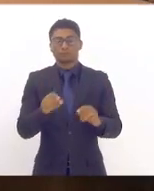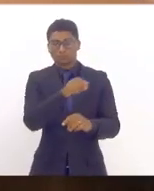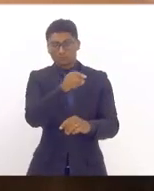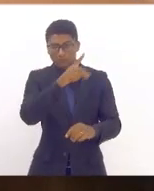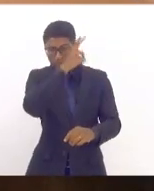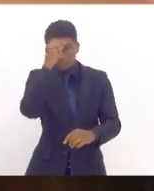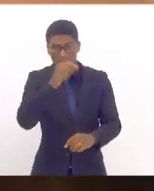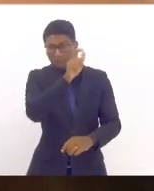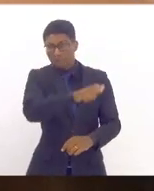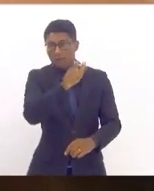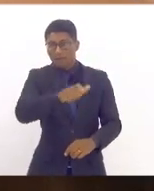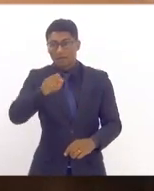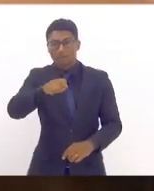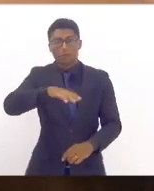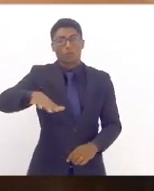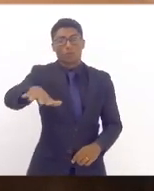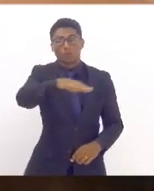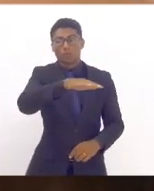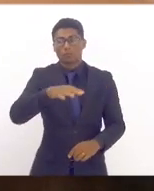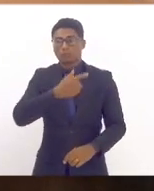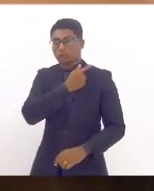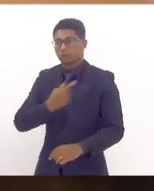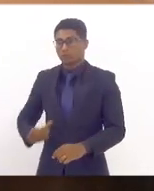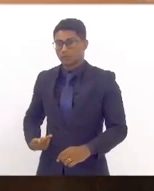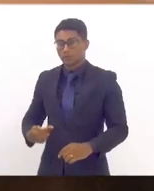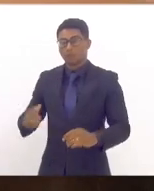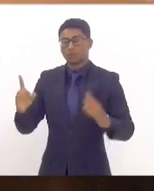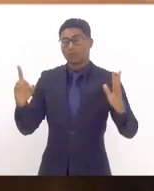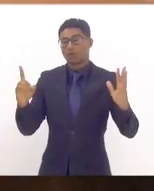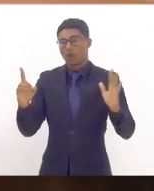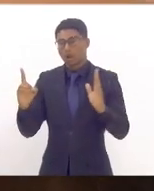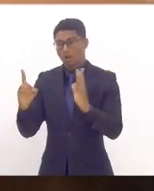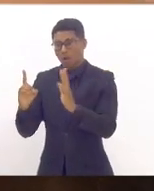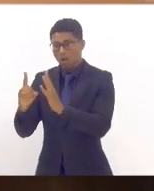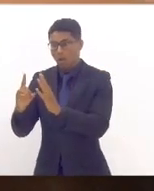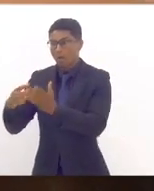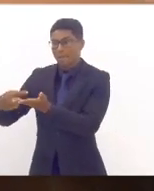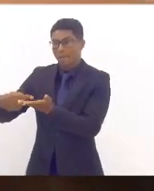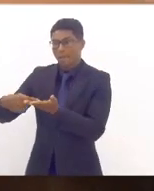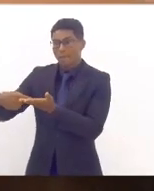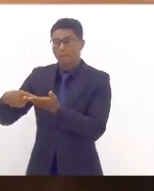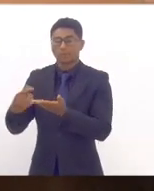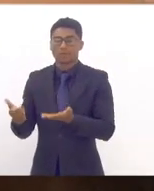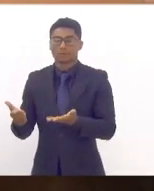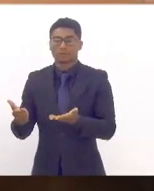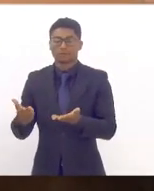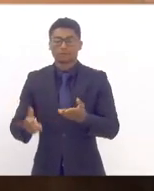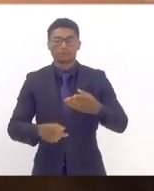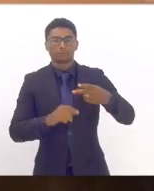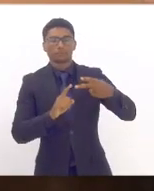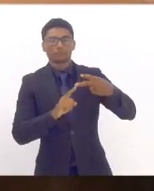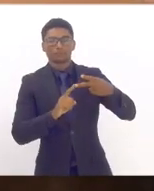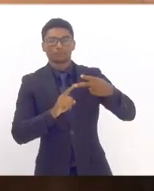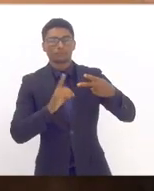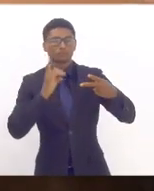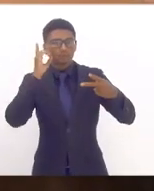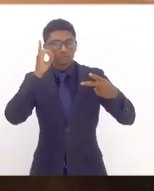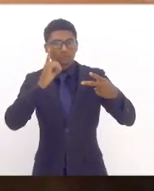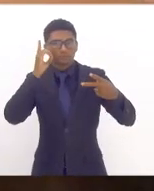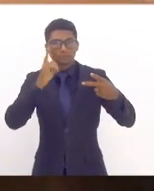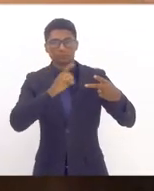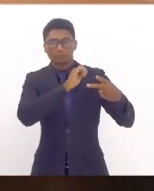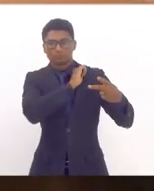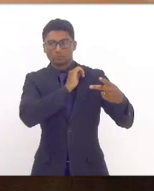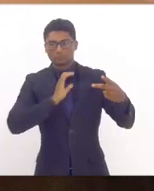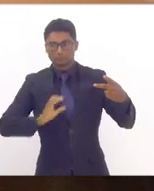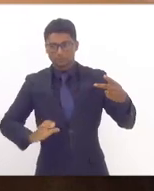Estado segundo a questão Deputado André Ceciliano já